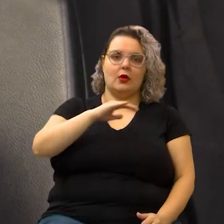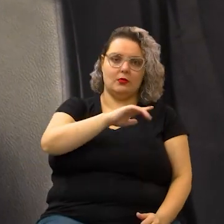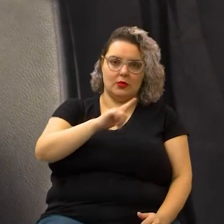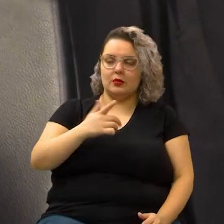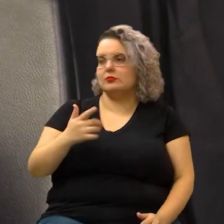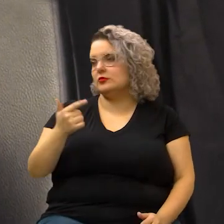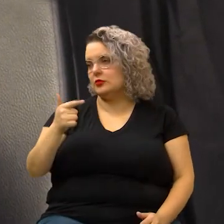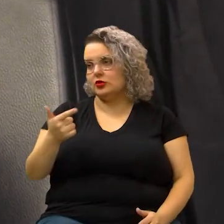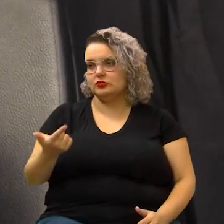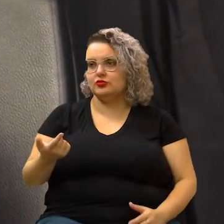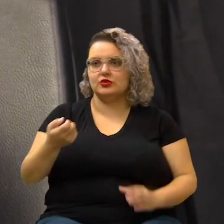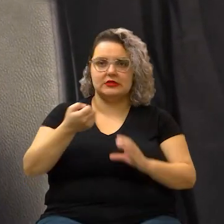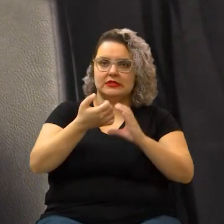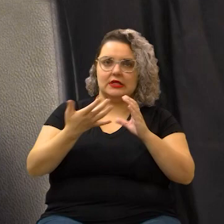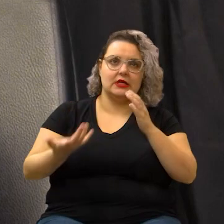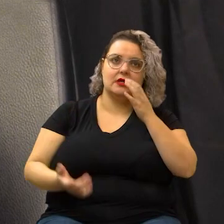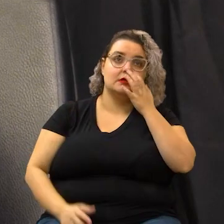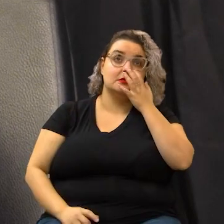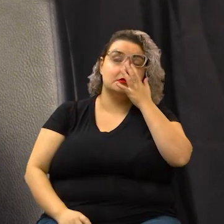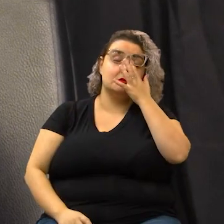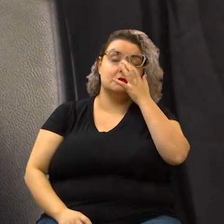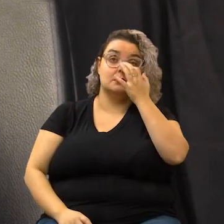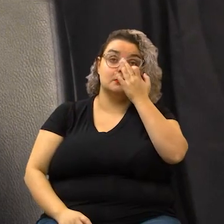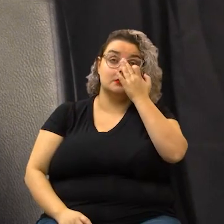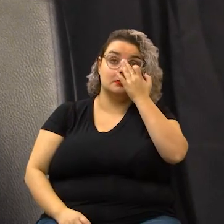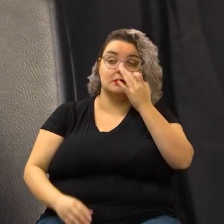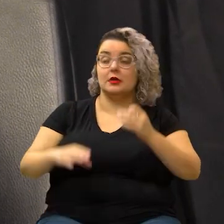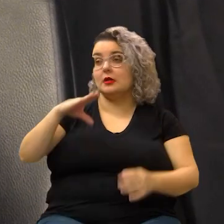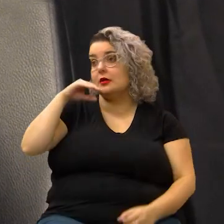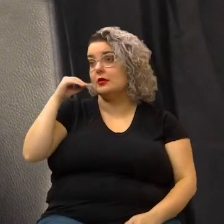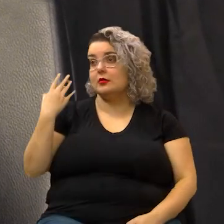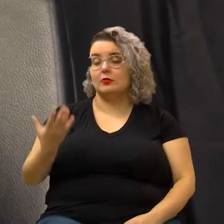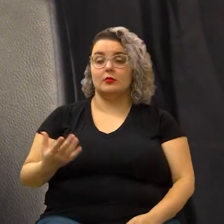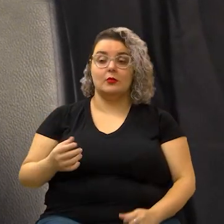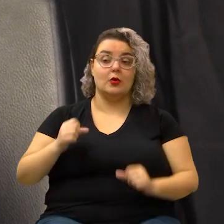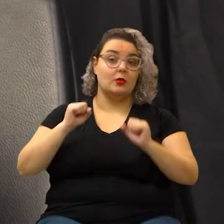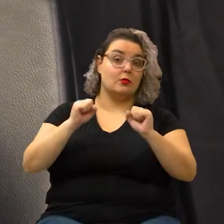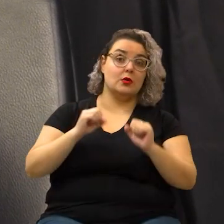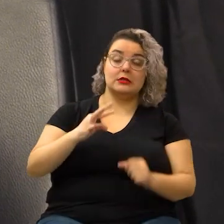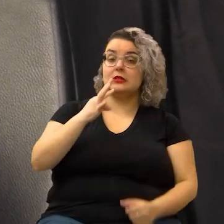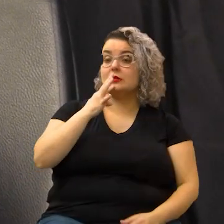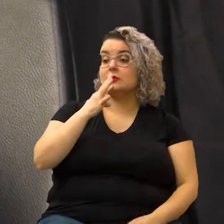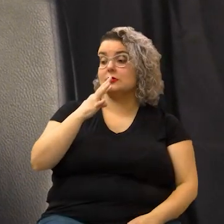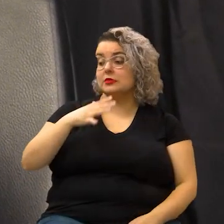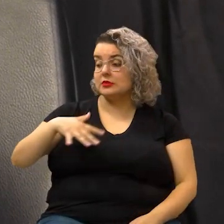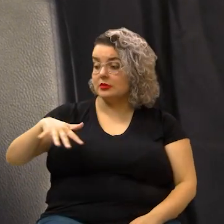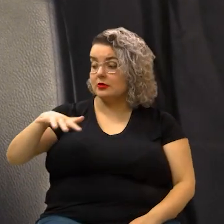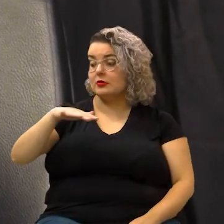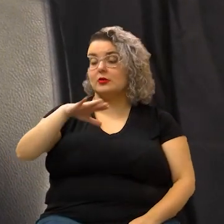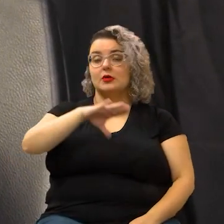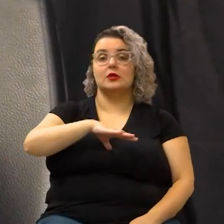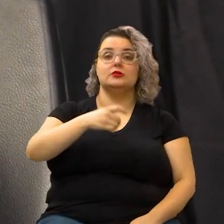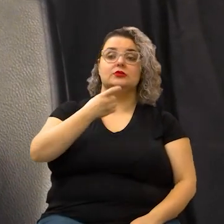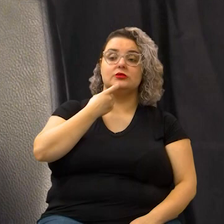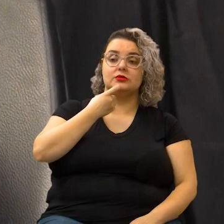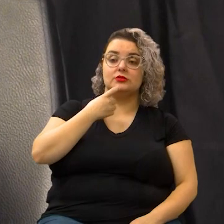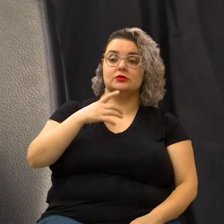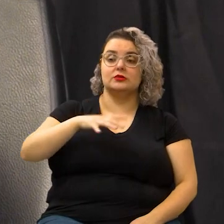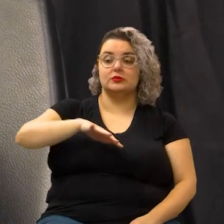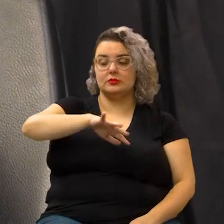distrito mesmo. A gente não tinha essa característica ainda na adolescência de poder conhecer o lado de Campinas aqui,